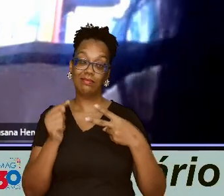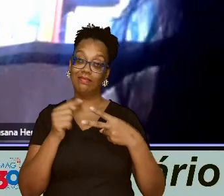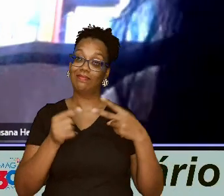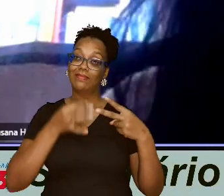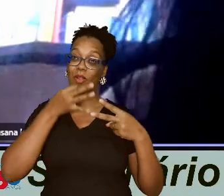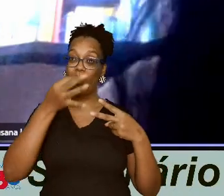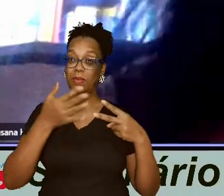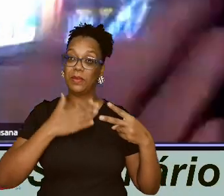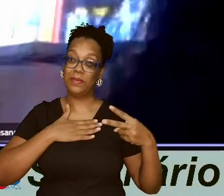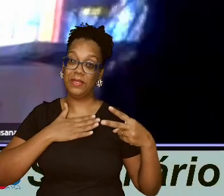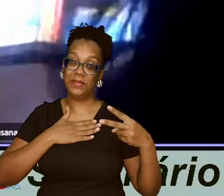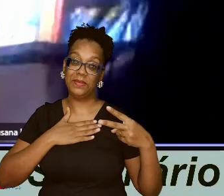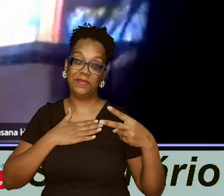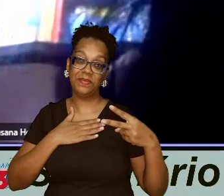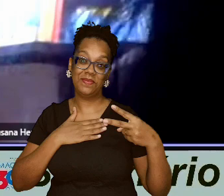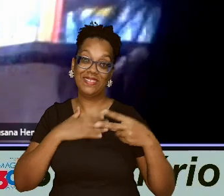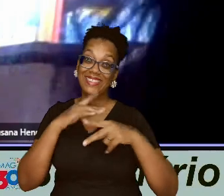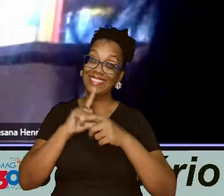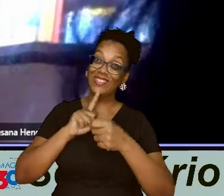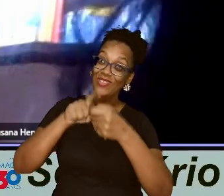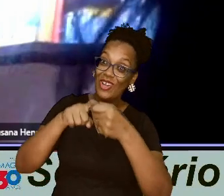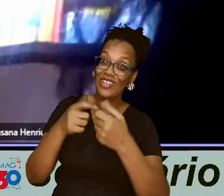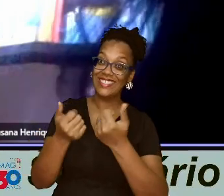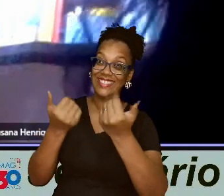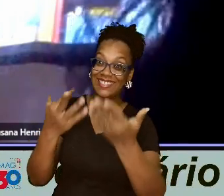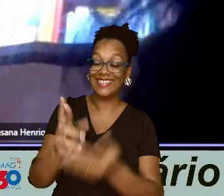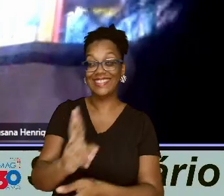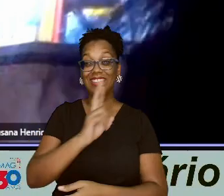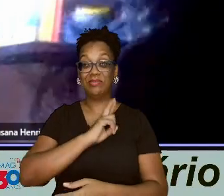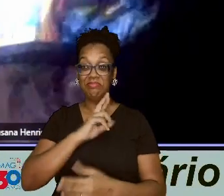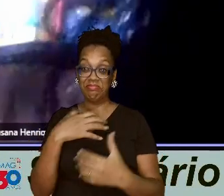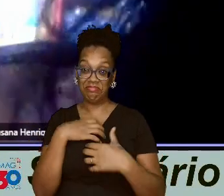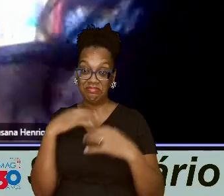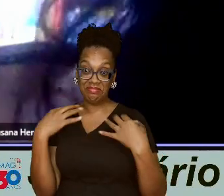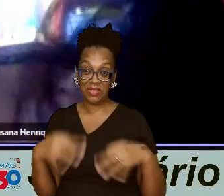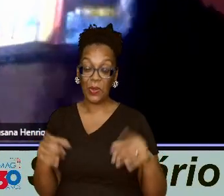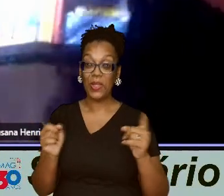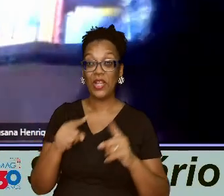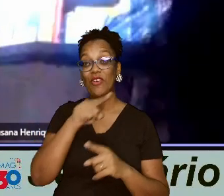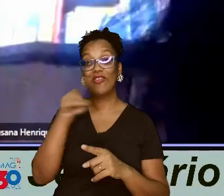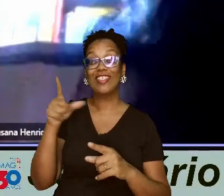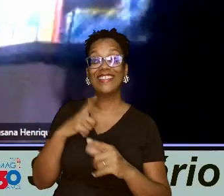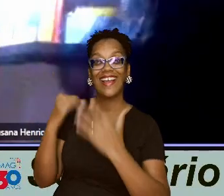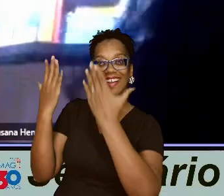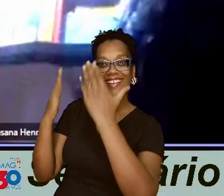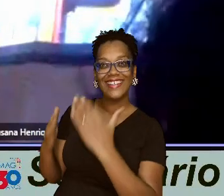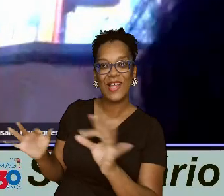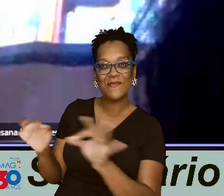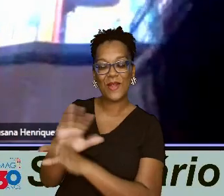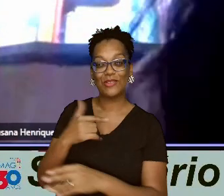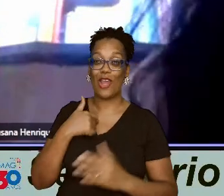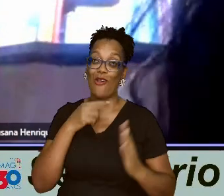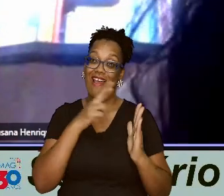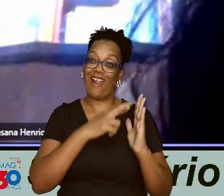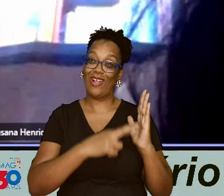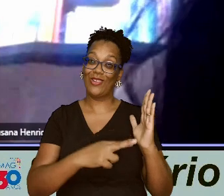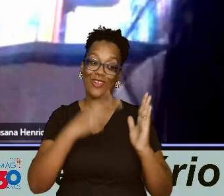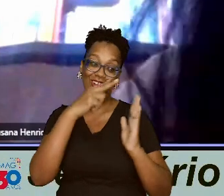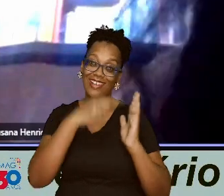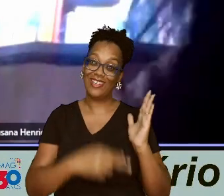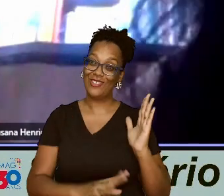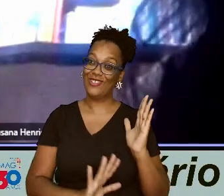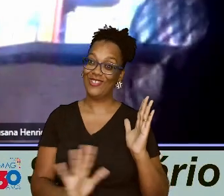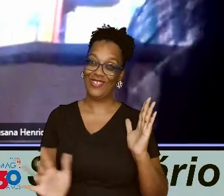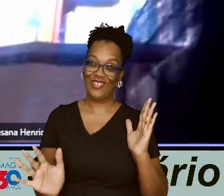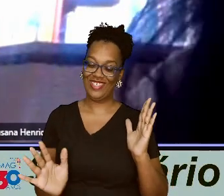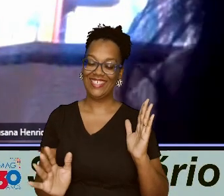queria devolver para vocês, para vocês me dizerem se faz algum sentido, porque vocês têm os dados na mão, né? Eu li só o relatório. E